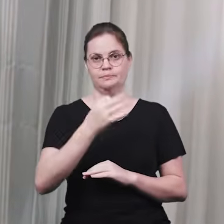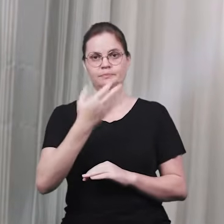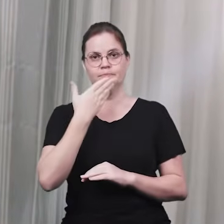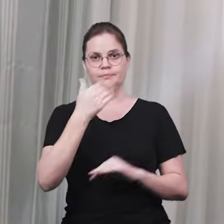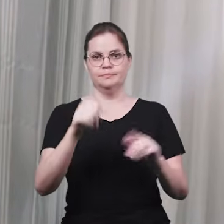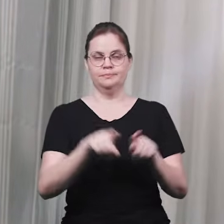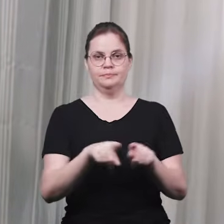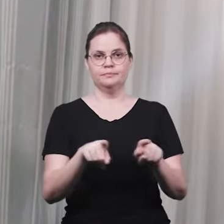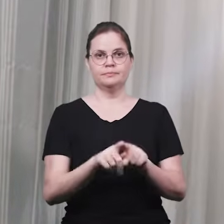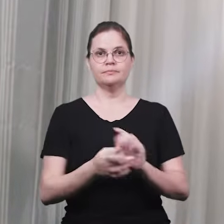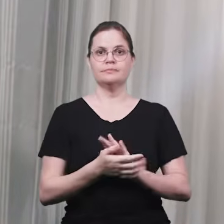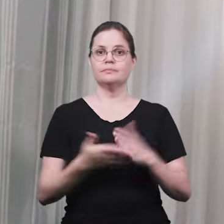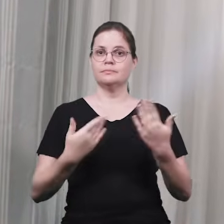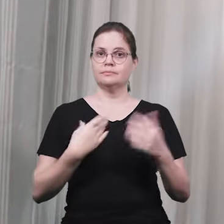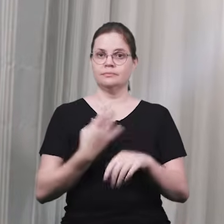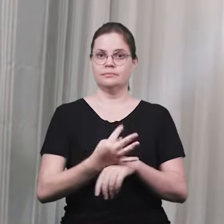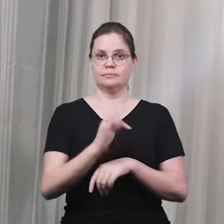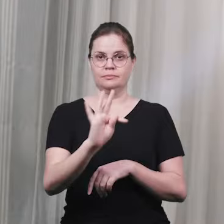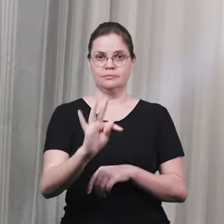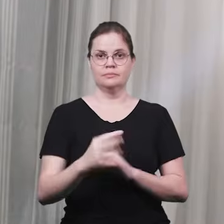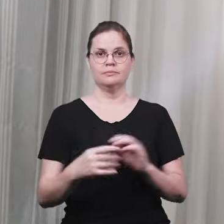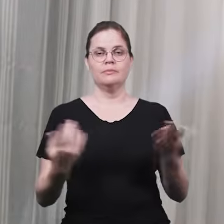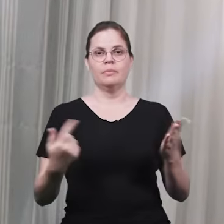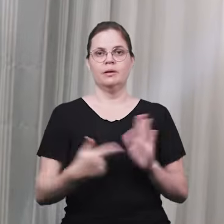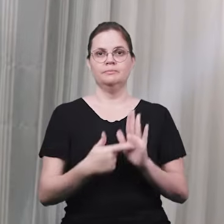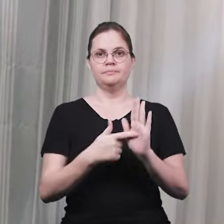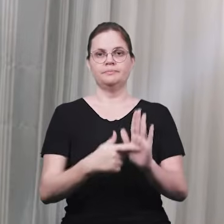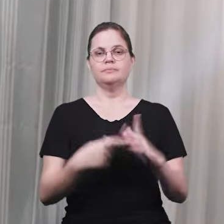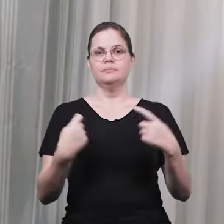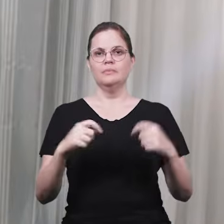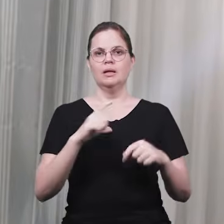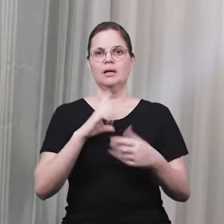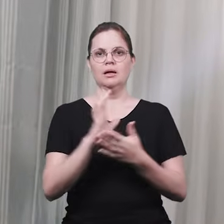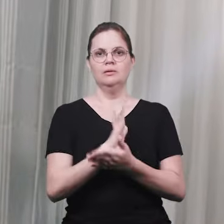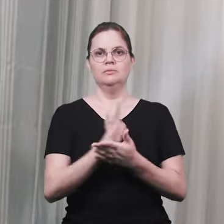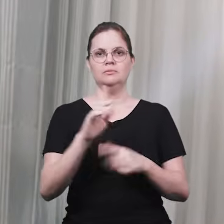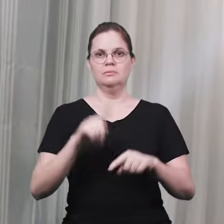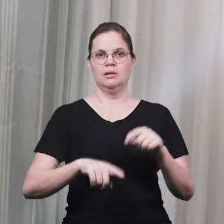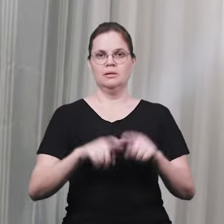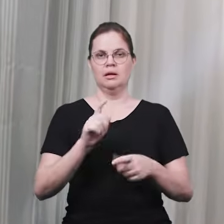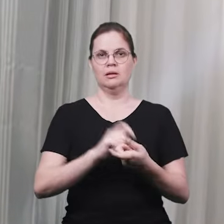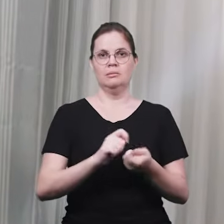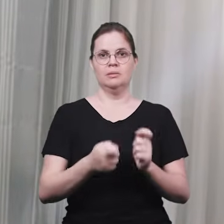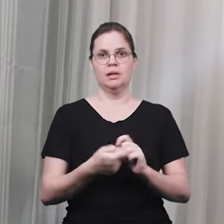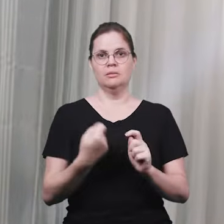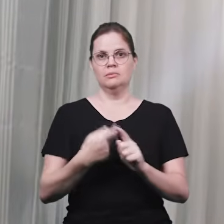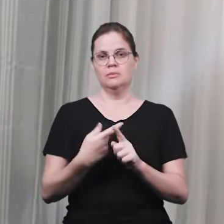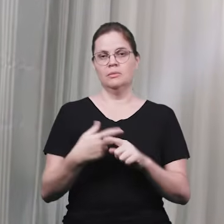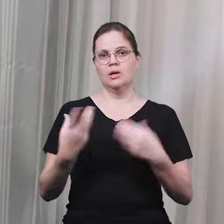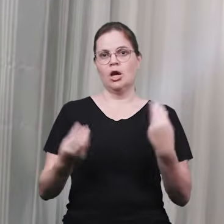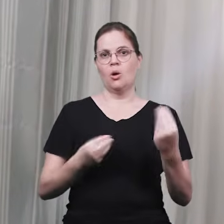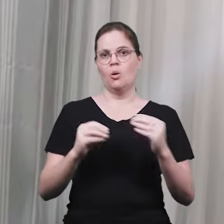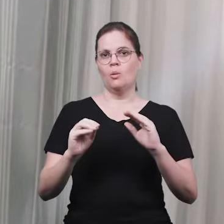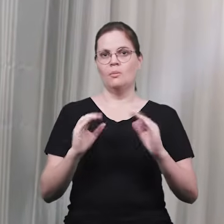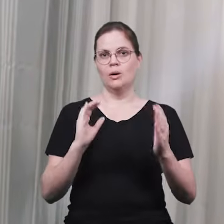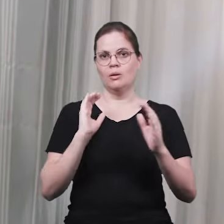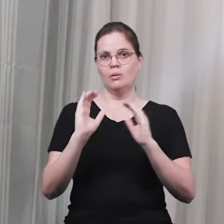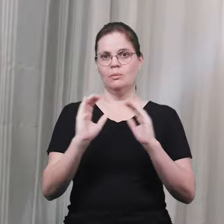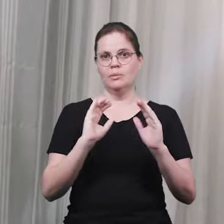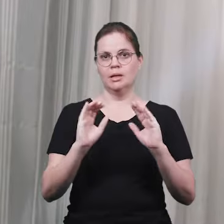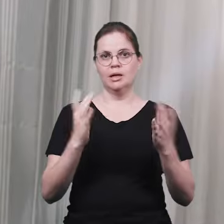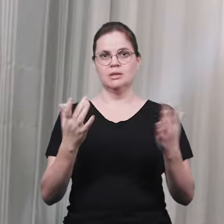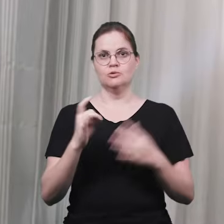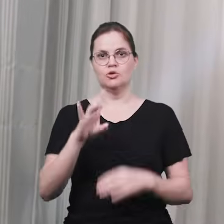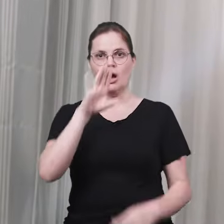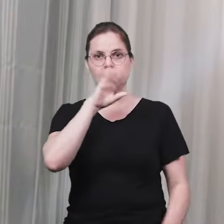informação. Essas técnicas, elas abrangem recursos que façam que a troca de mensagem ela não aconteça somente